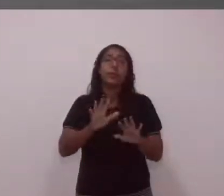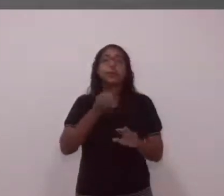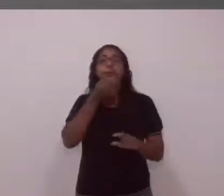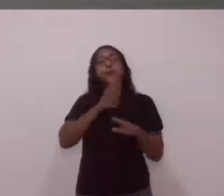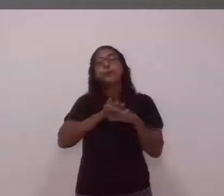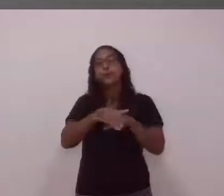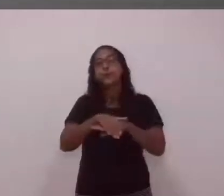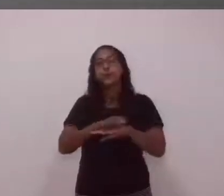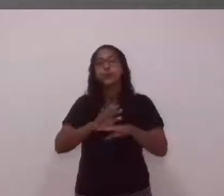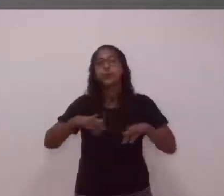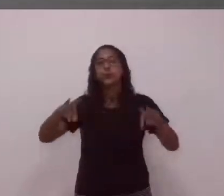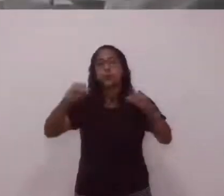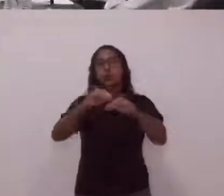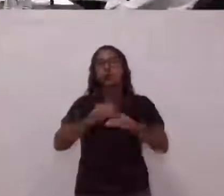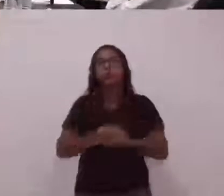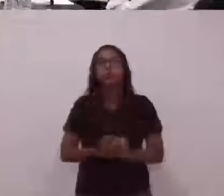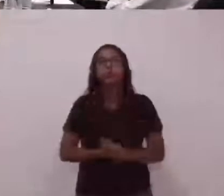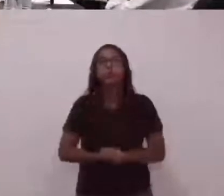noite a todos